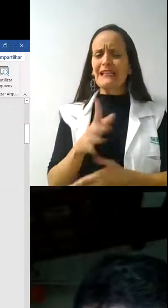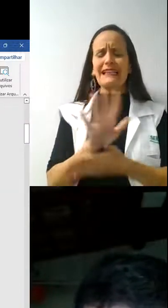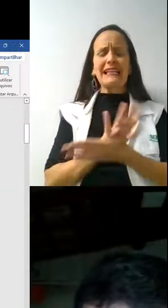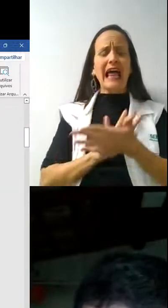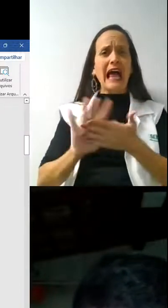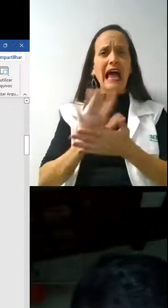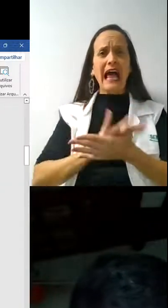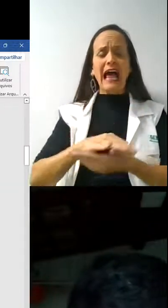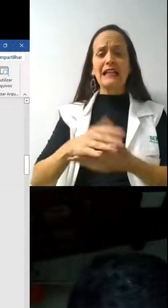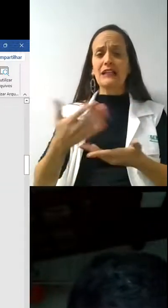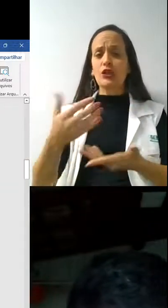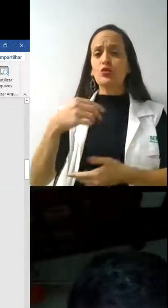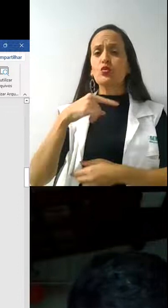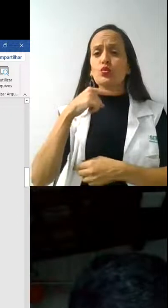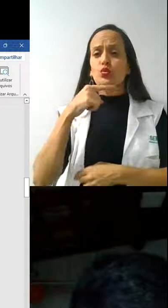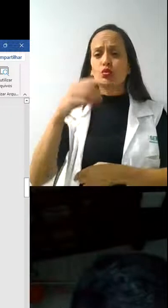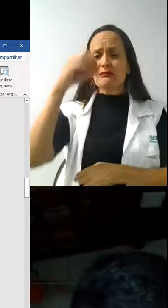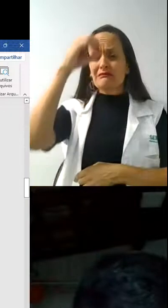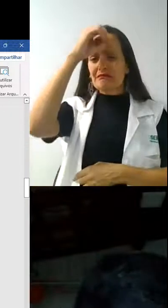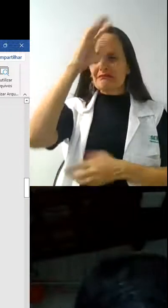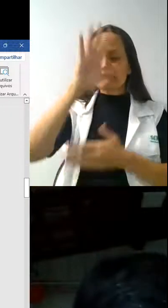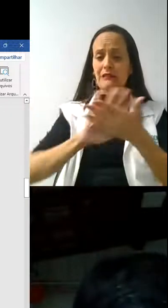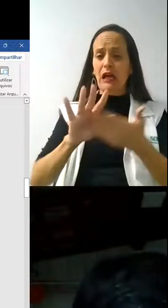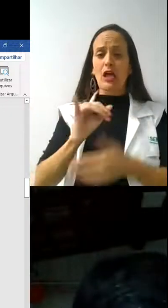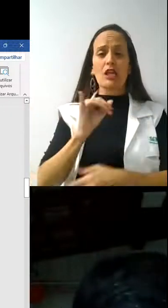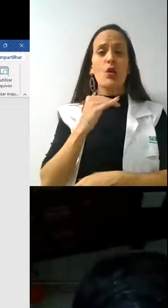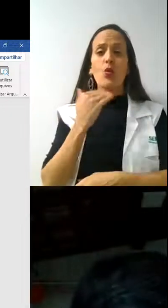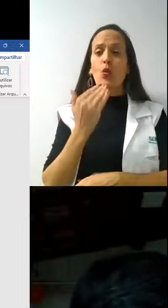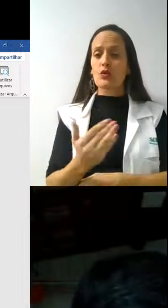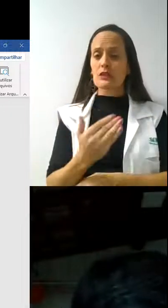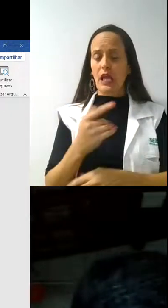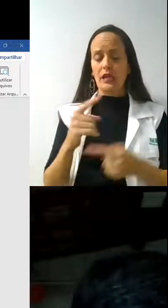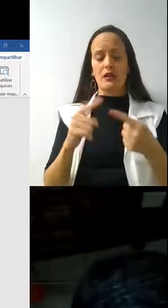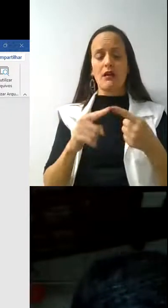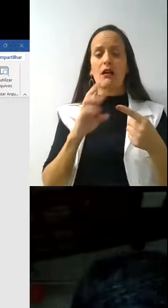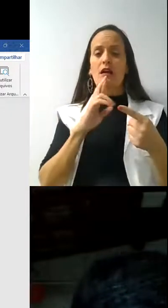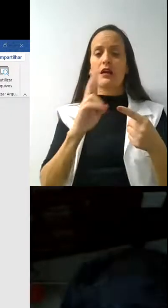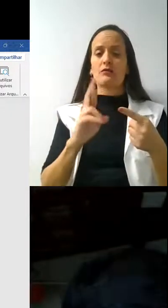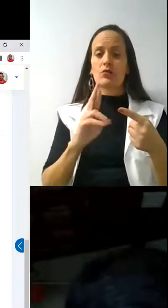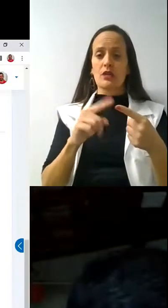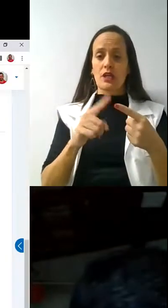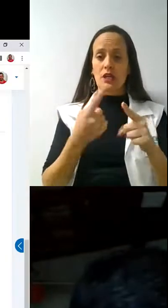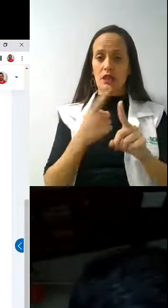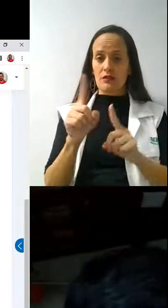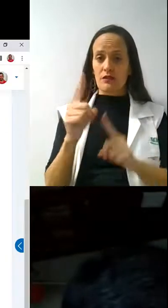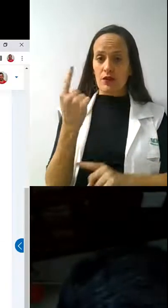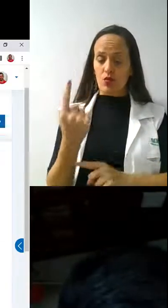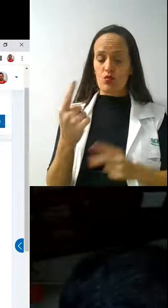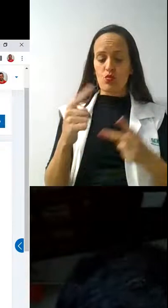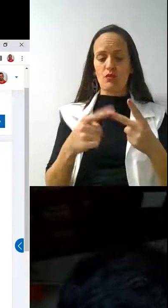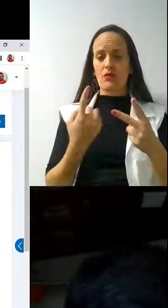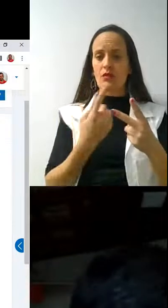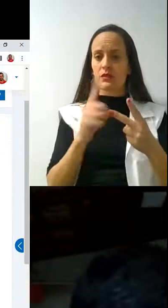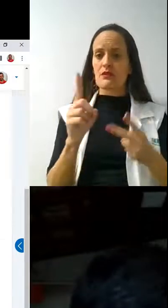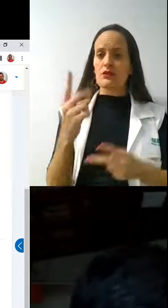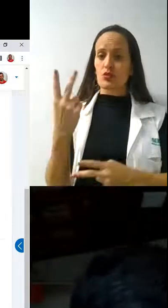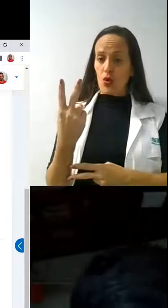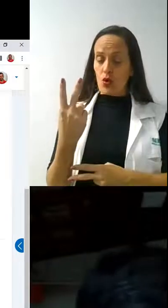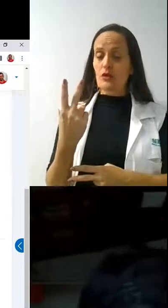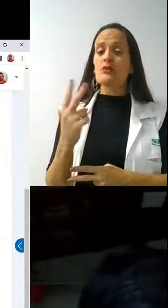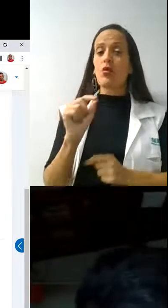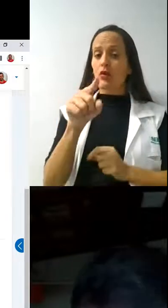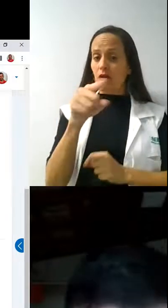1, nem o desafio 2, primeira opção, você vem aqui, ó, na plataforma, né, no AVA,